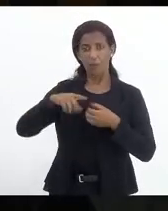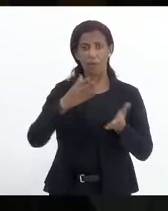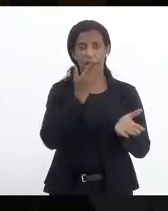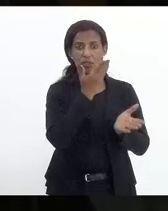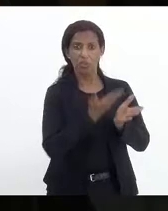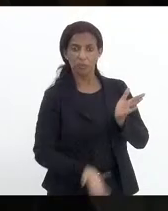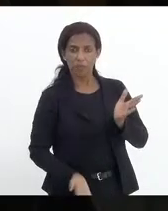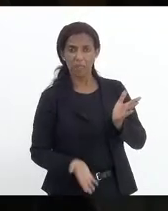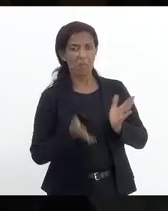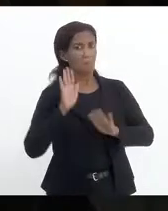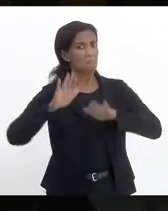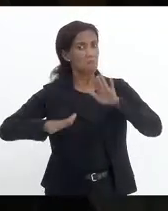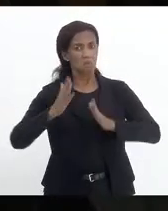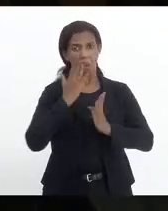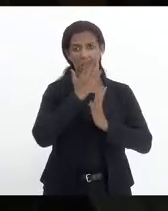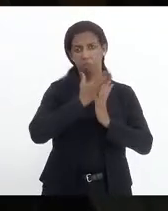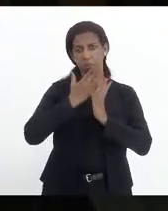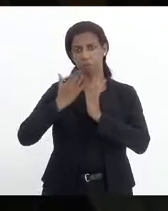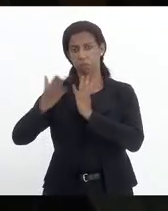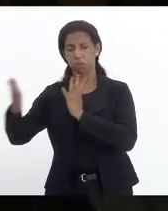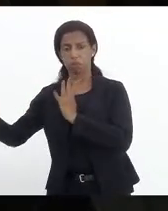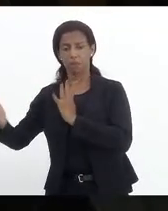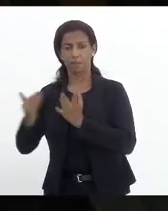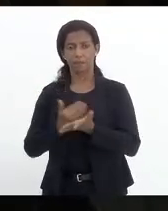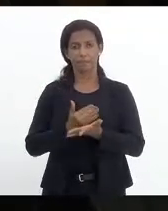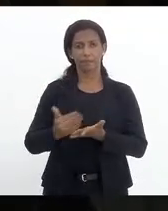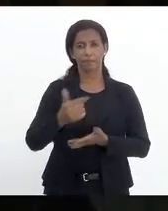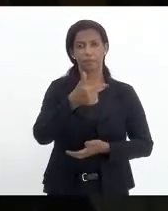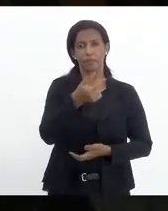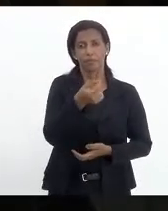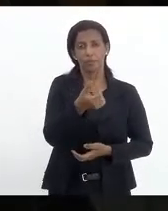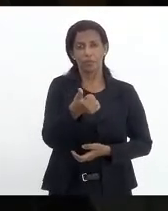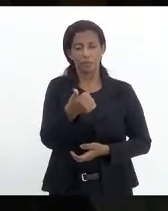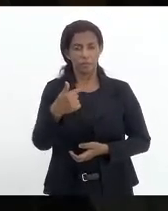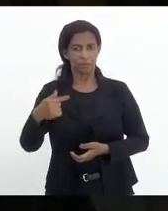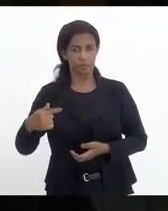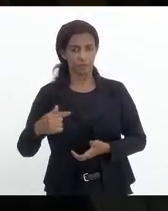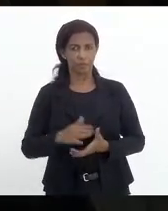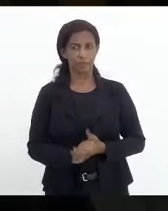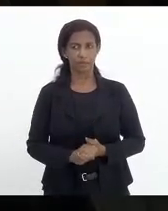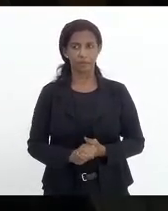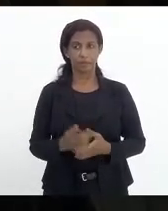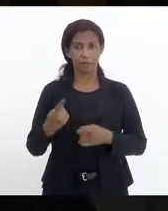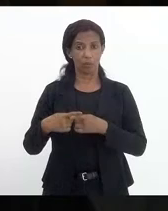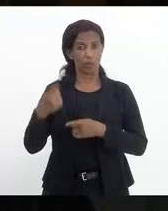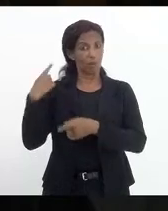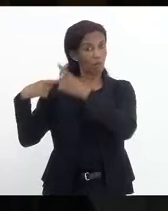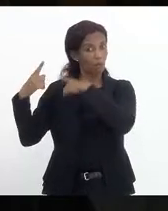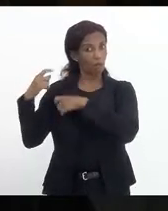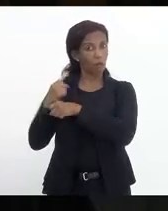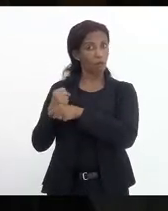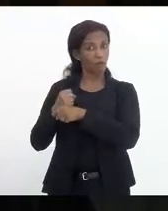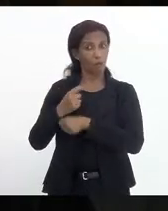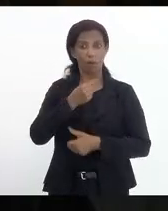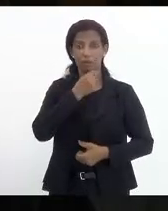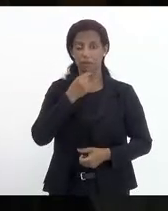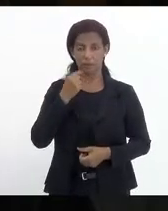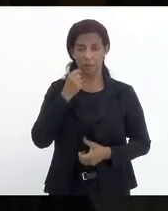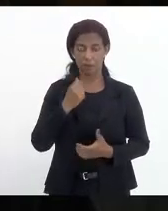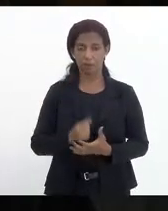que seja de forma parcelada a partir de 2017 porque foi o ano em